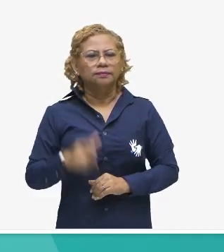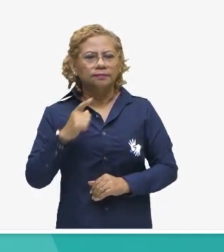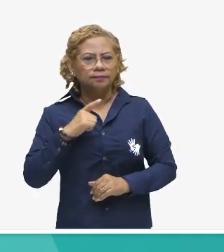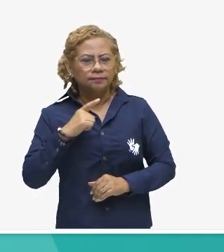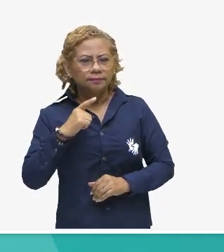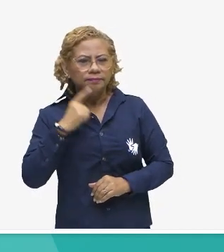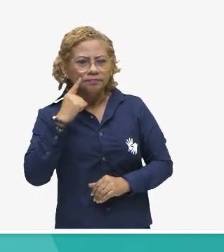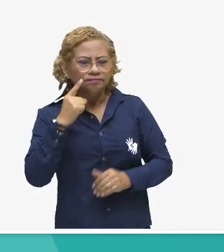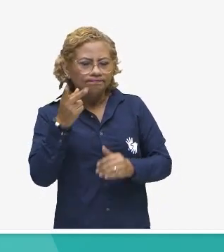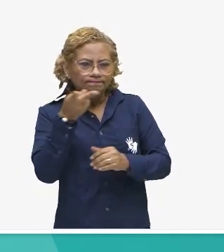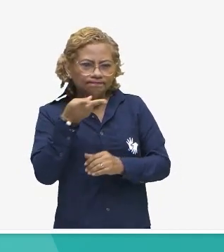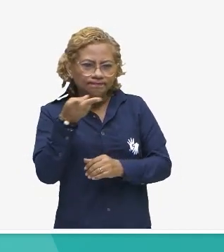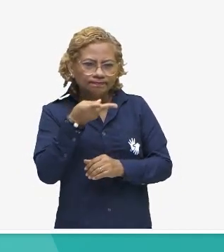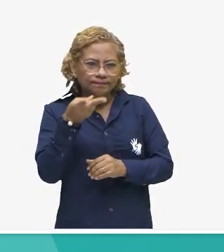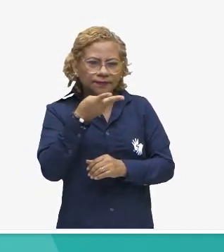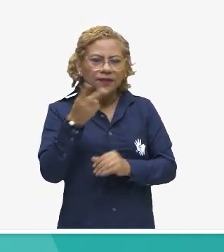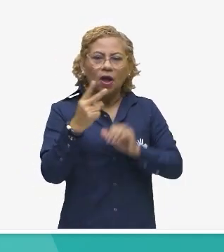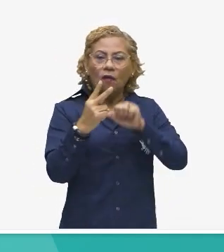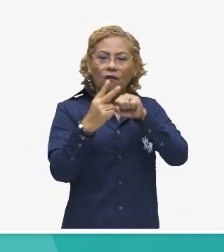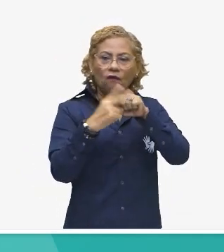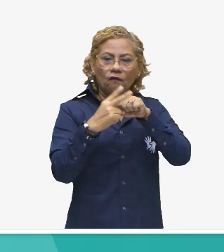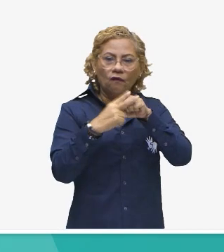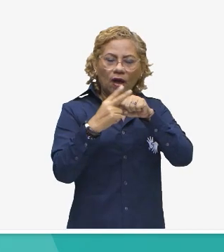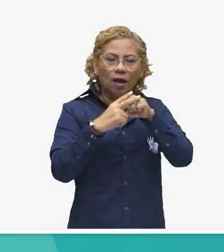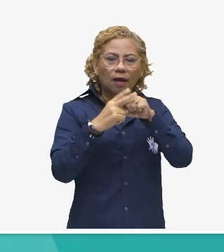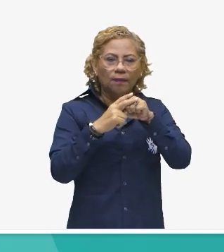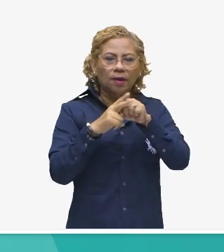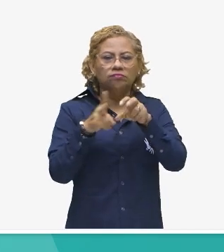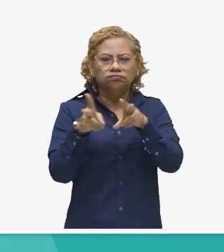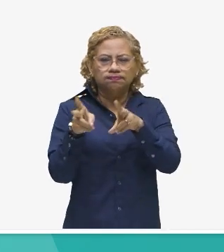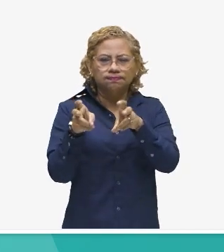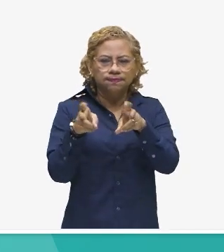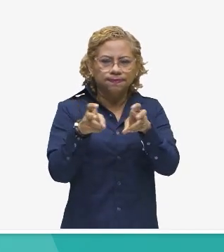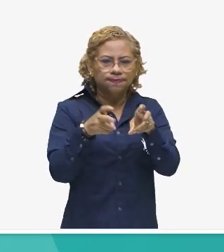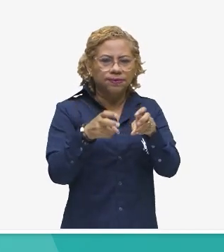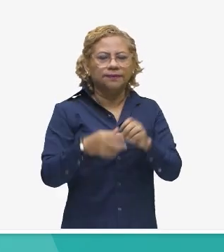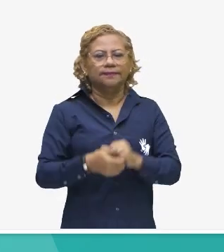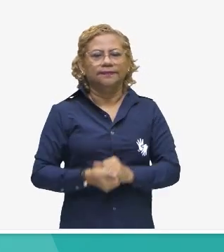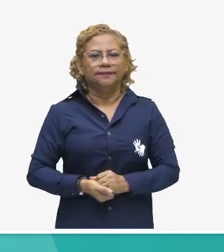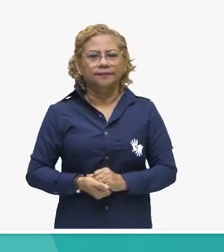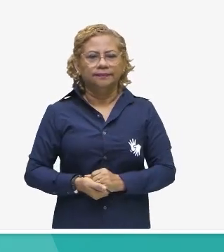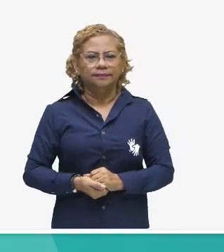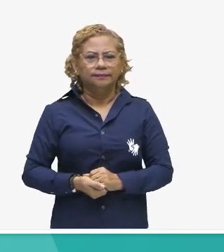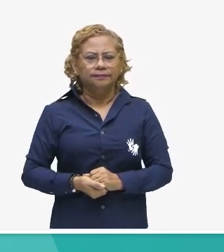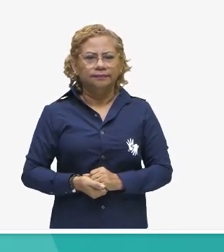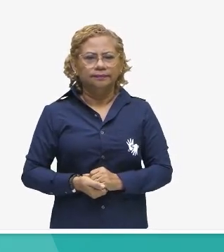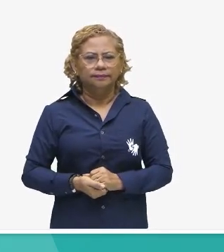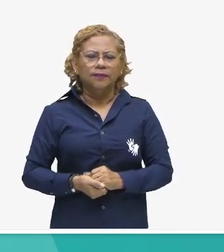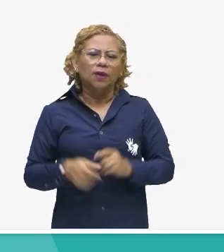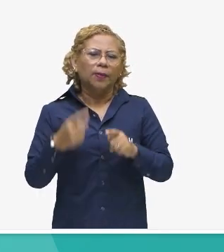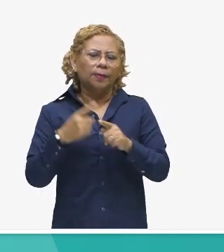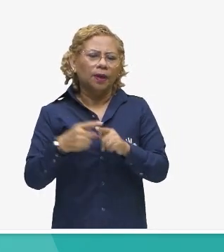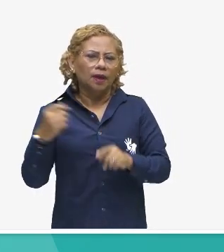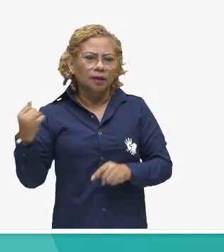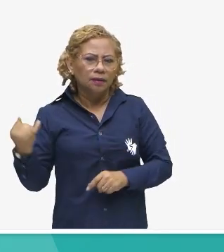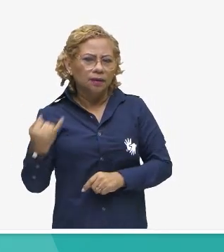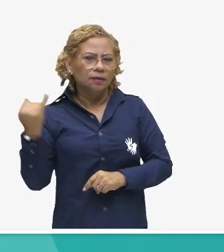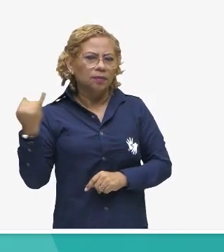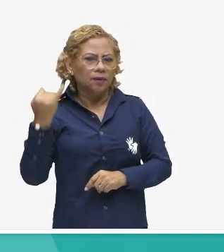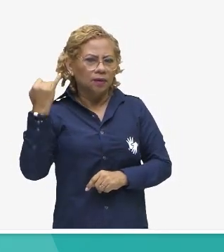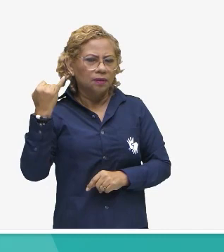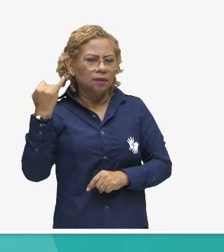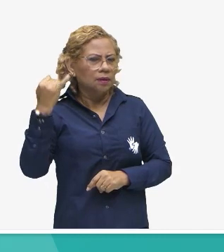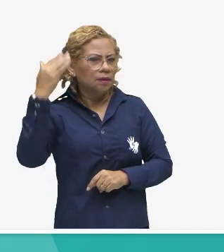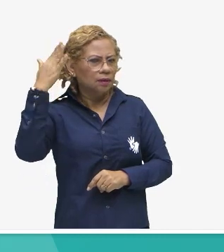destacamos alguns verbos para vocês observarem. Por que que é importante eu saber? Eu